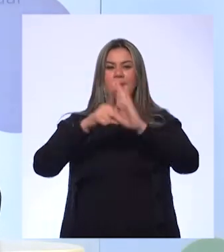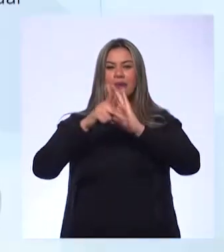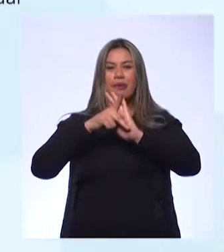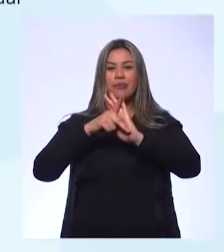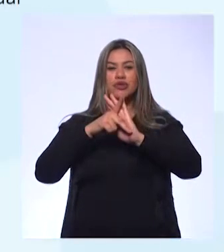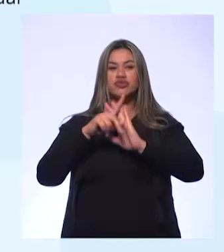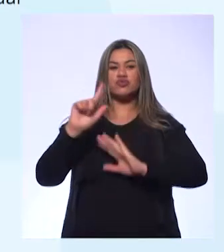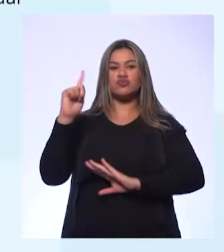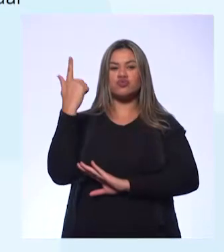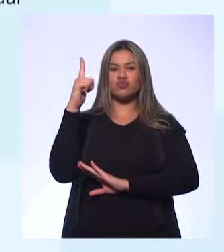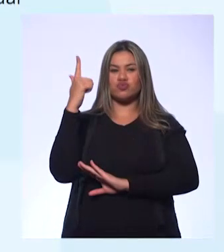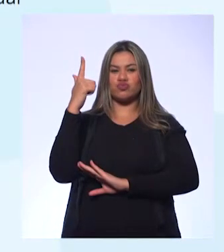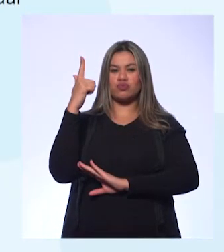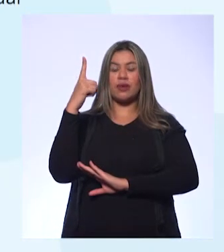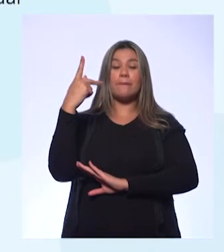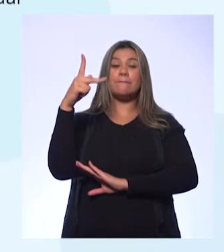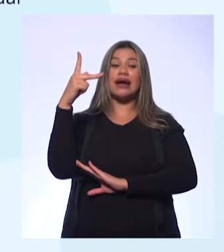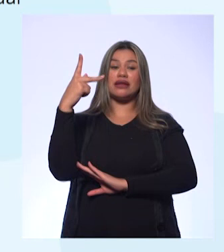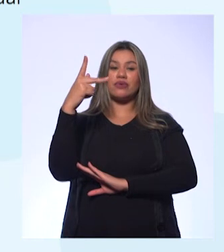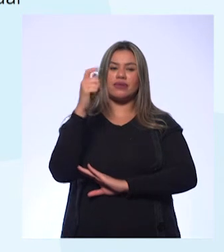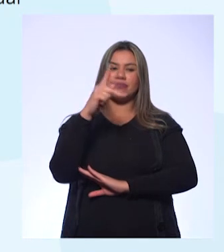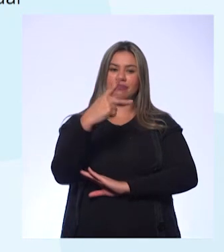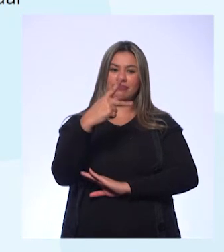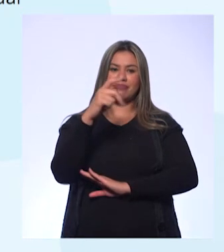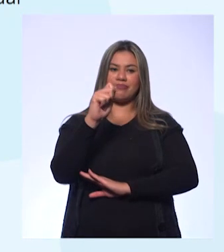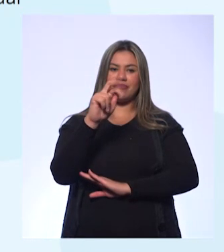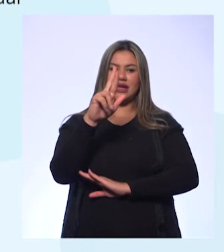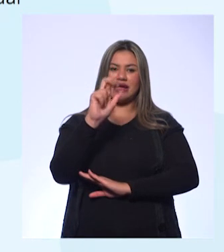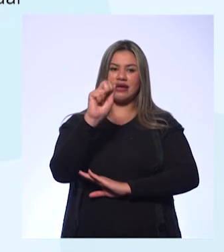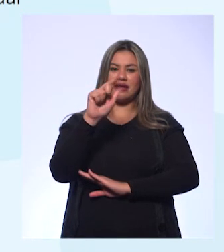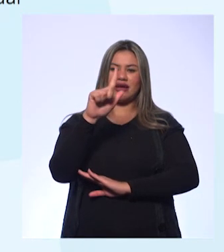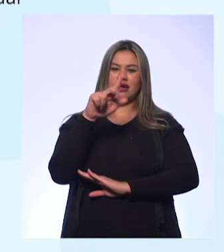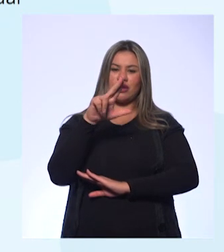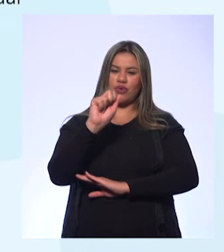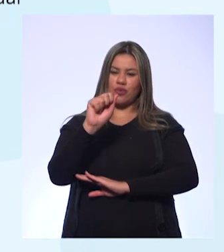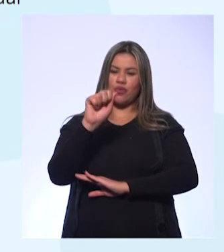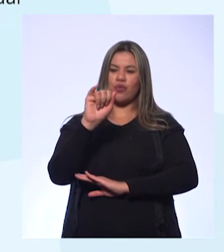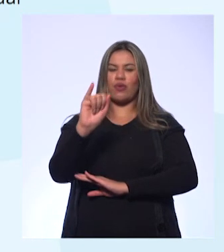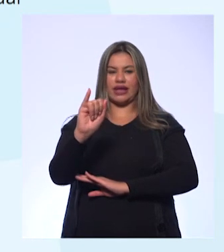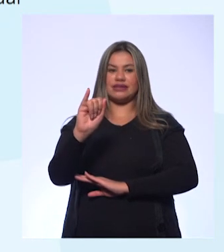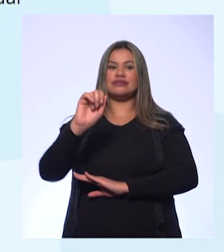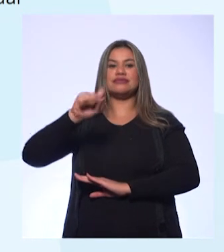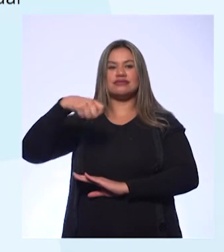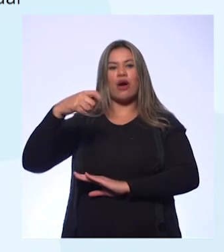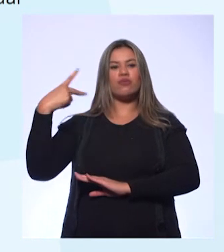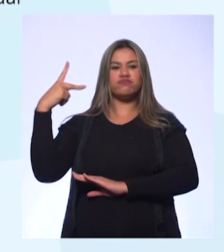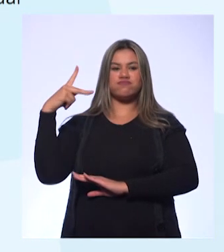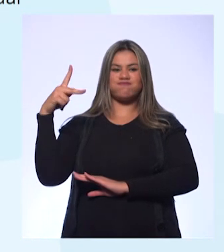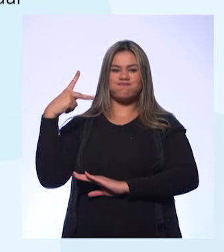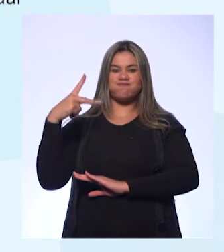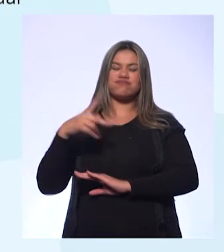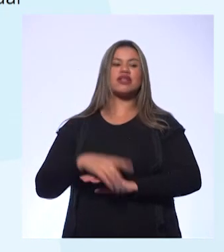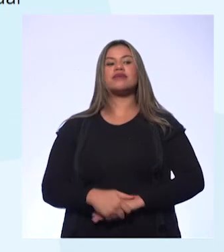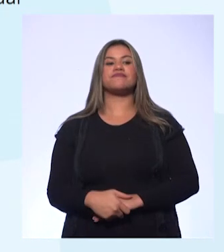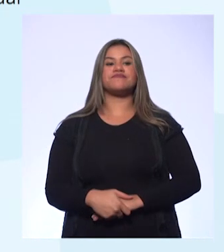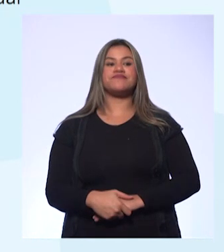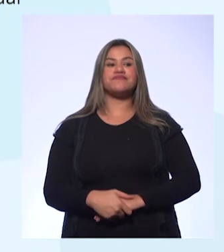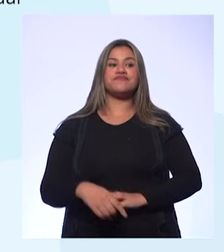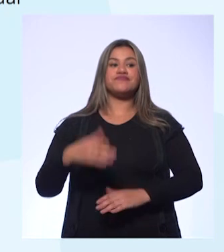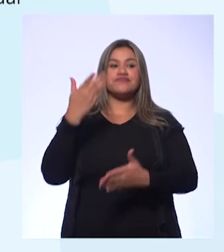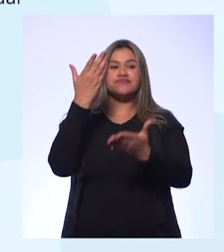tela para vocês guerra do Paraguai a habilidade que nós iremos estudar será